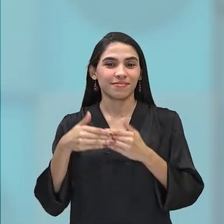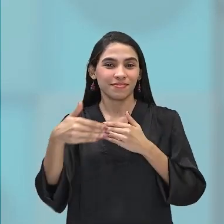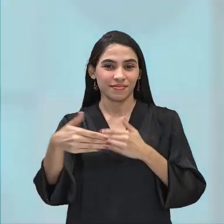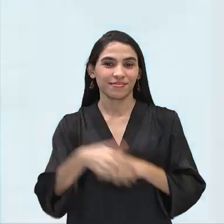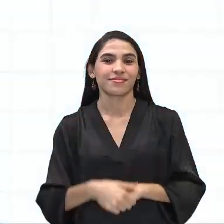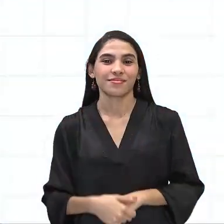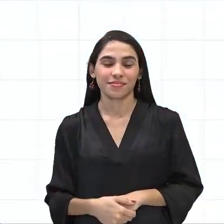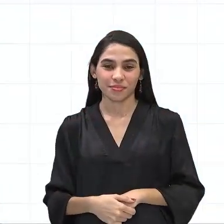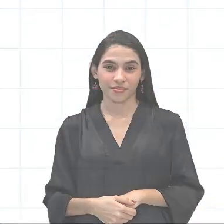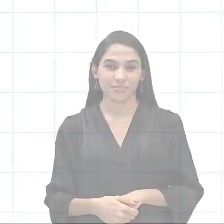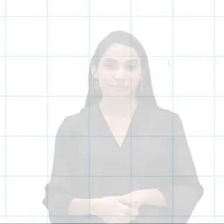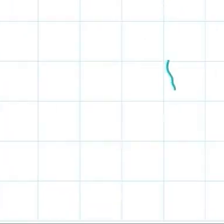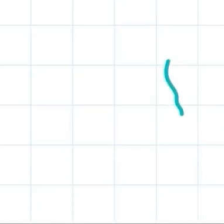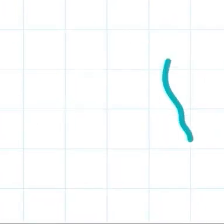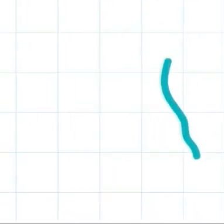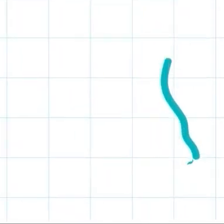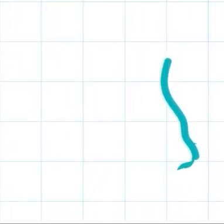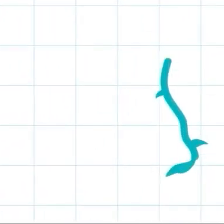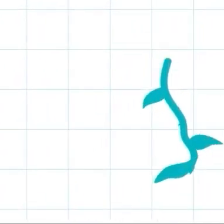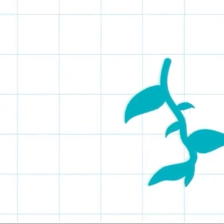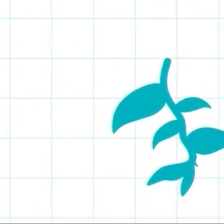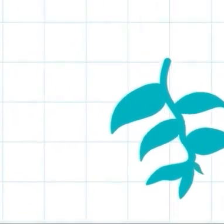uma aula?